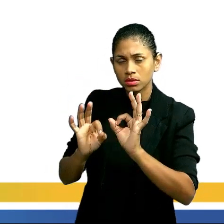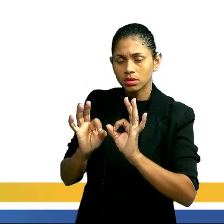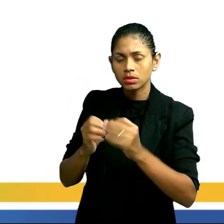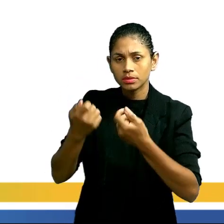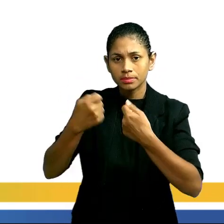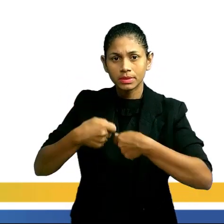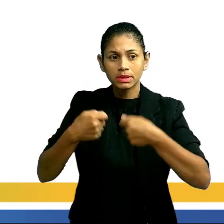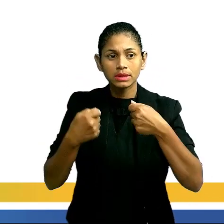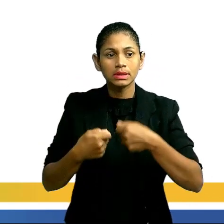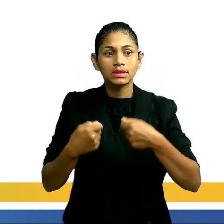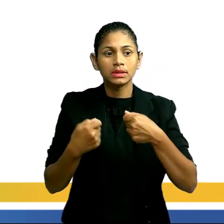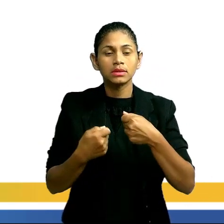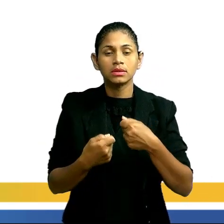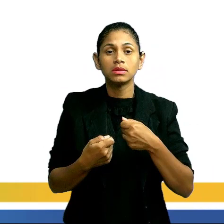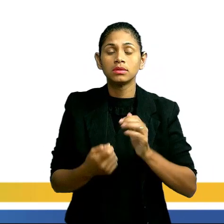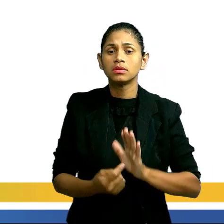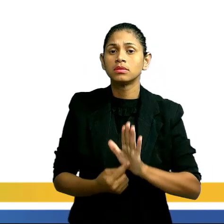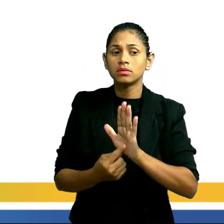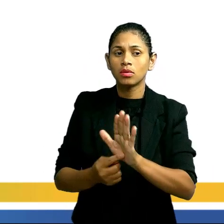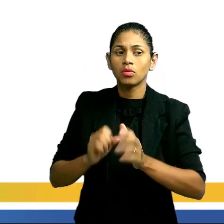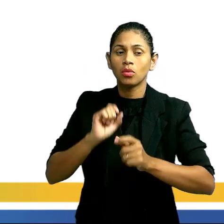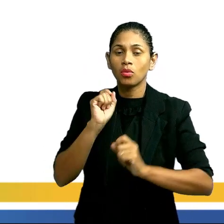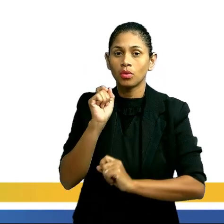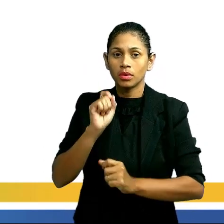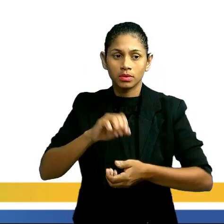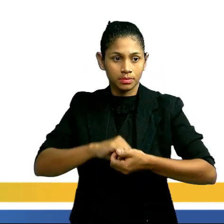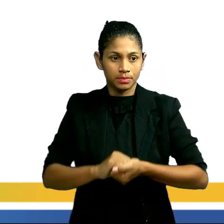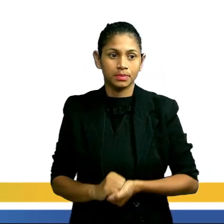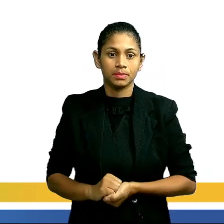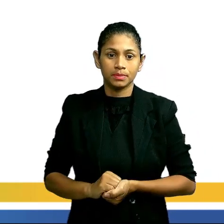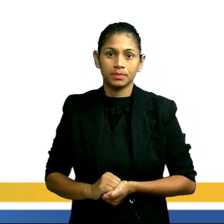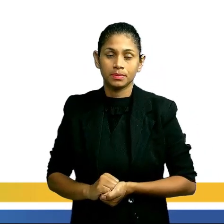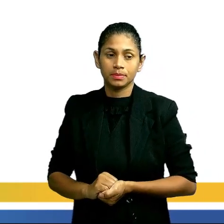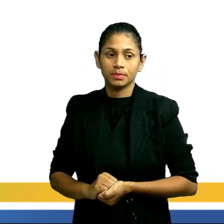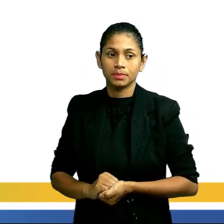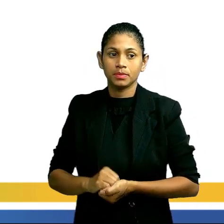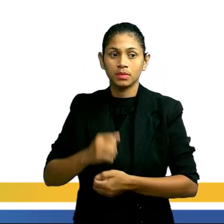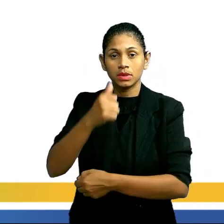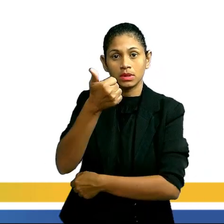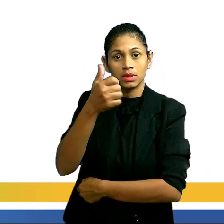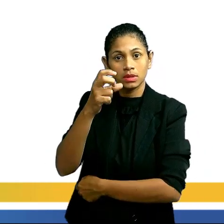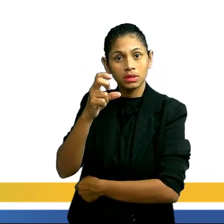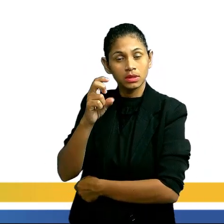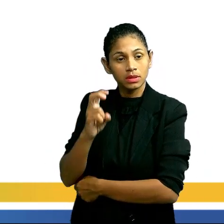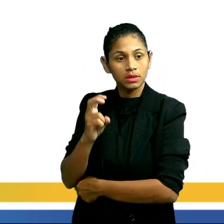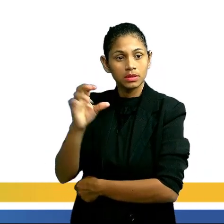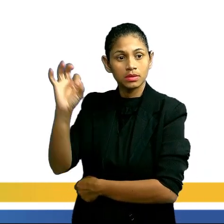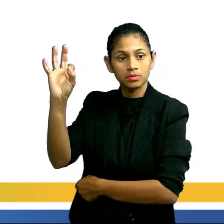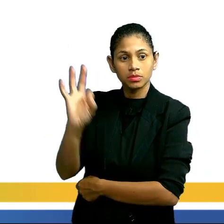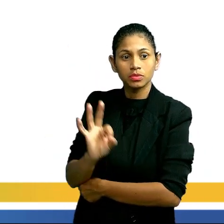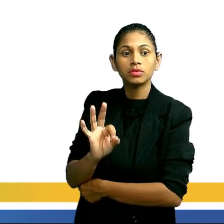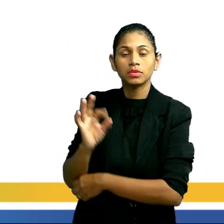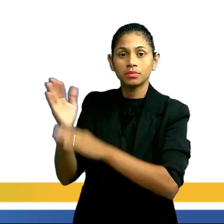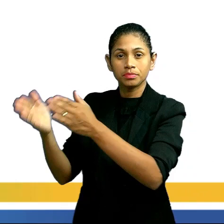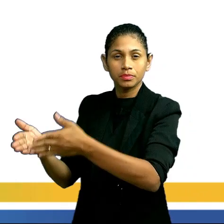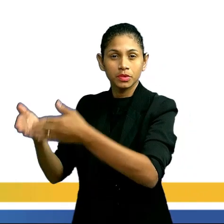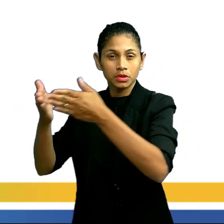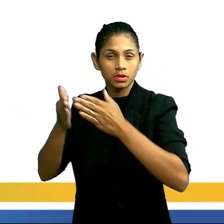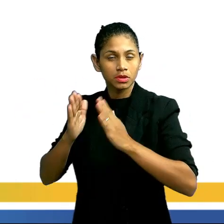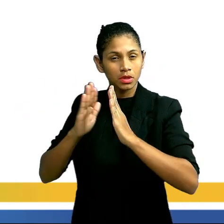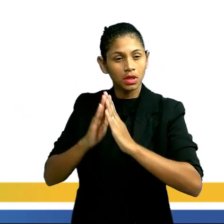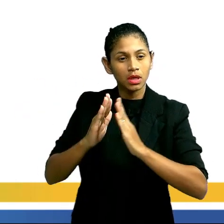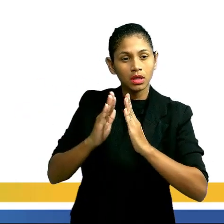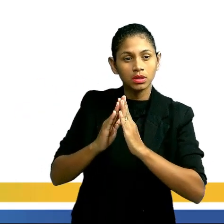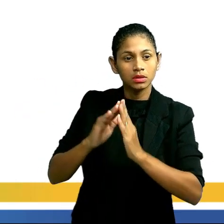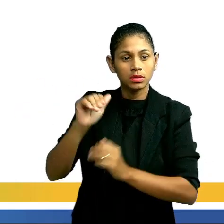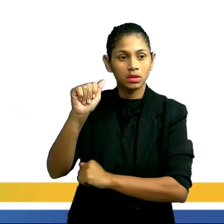15% com hospedagem na cidade A, 20% com alimentação na cidade B e 5% com